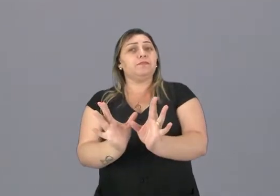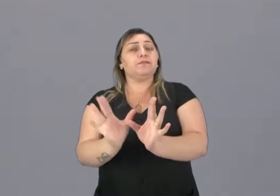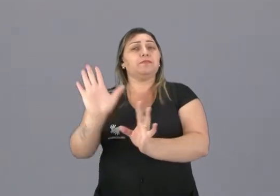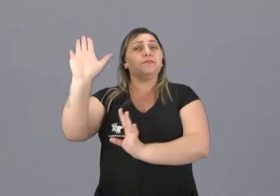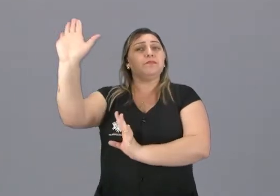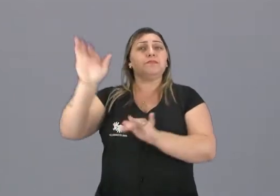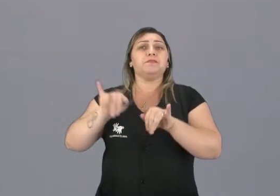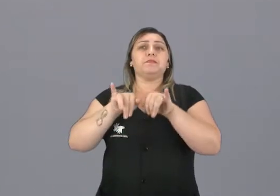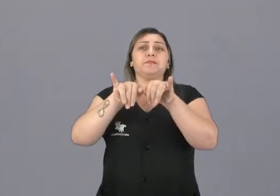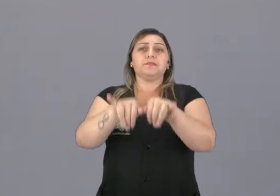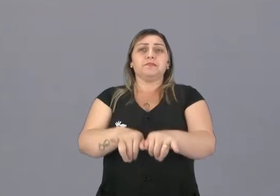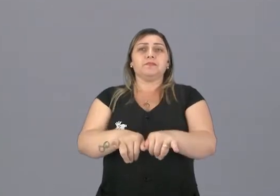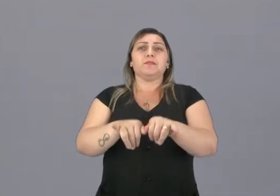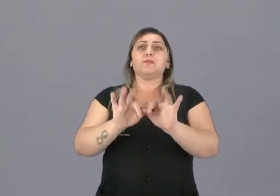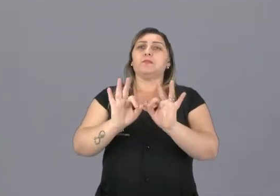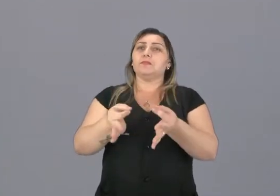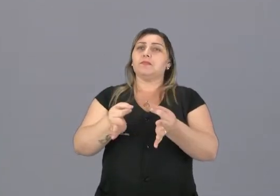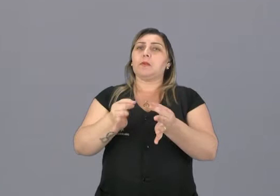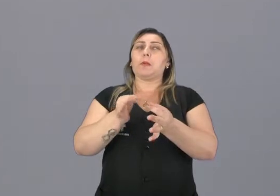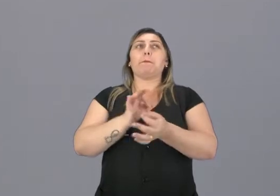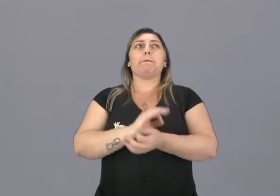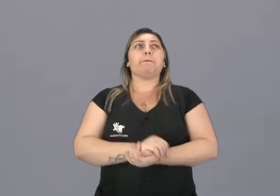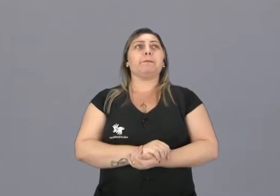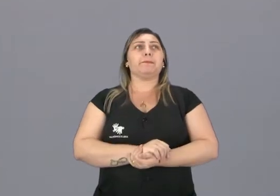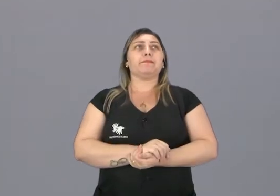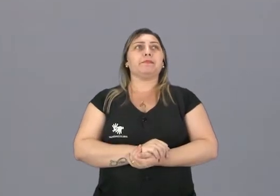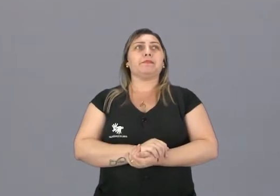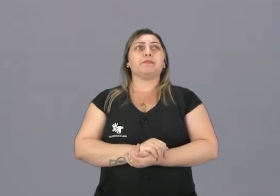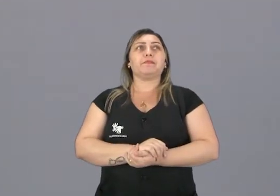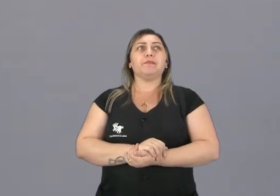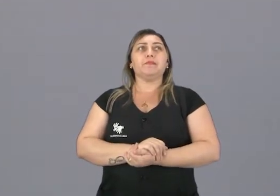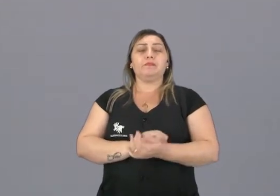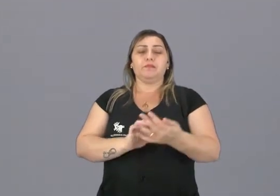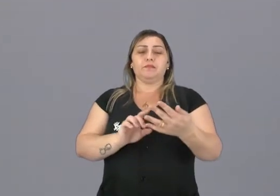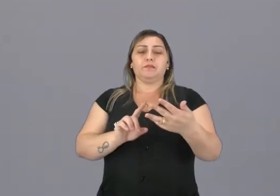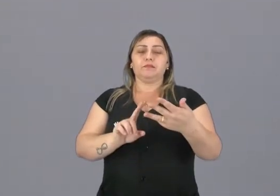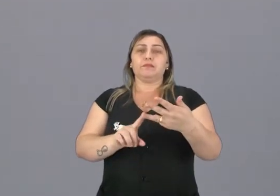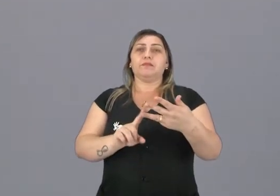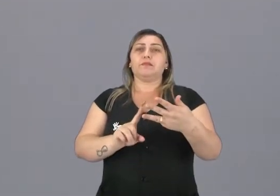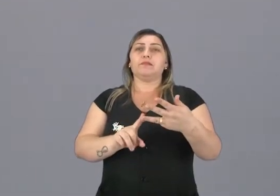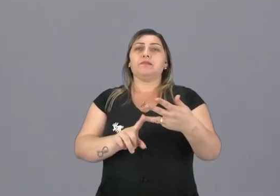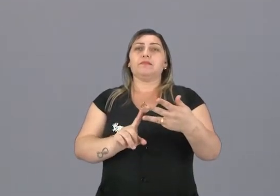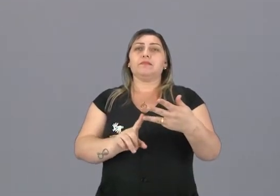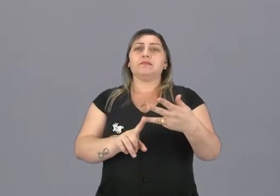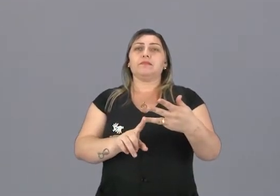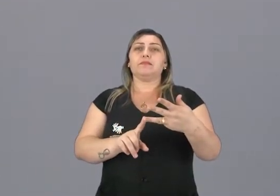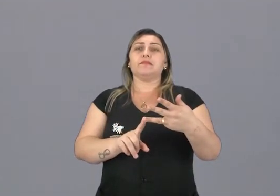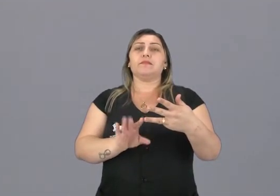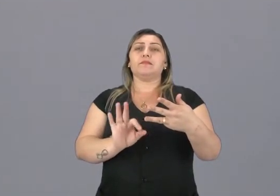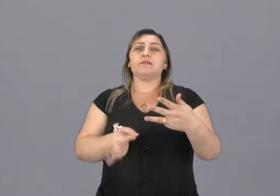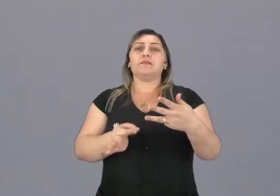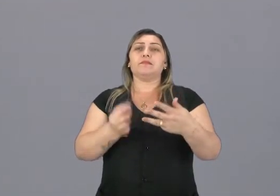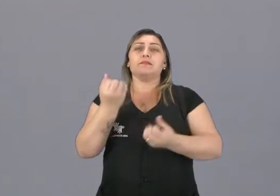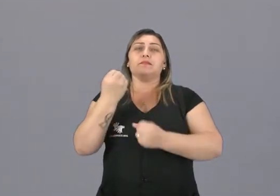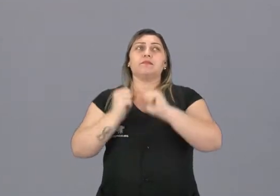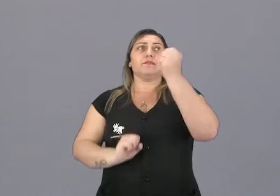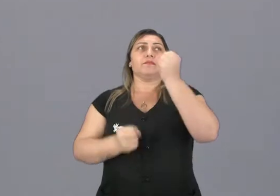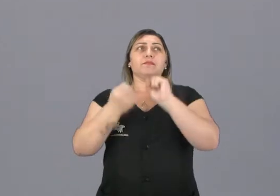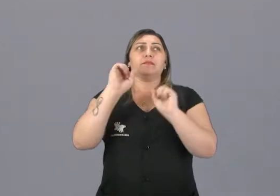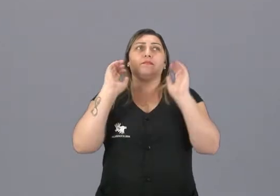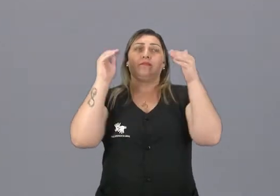no supermercado, certo? E aqui do ladinho, olha, quando ele passa, certo? Pela indústria, quando